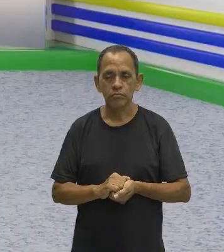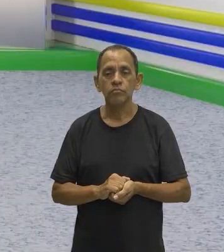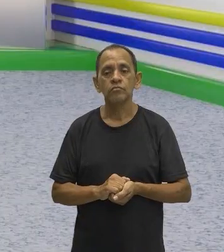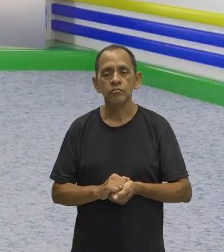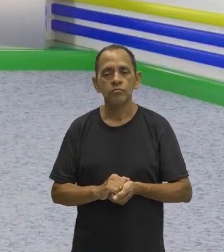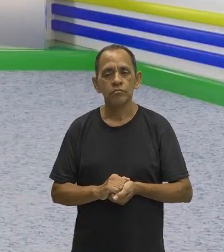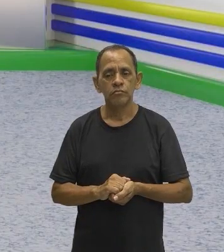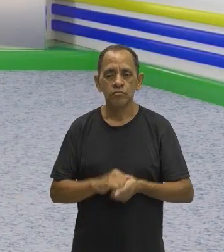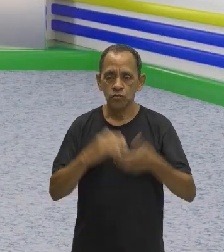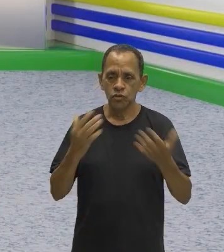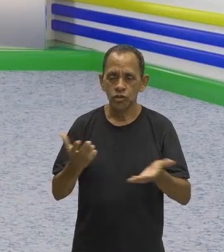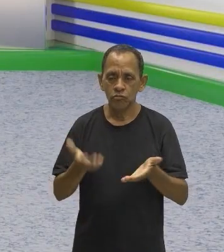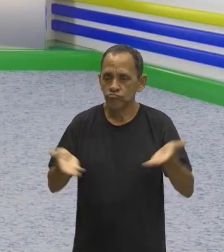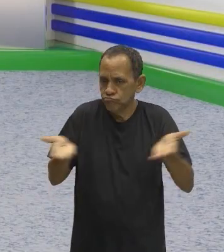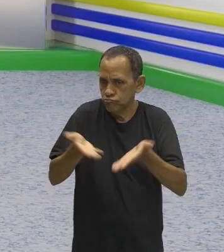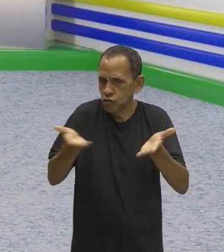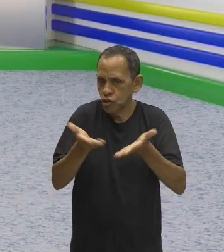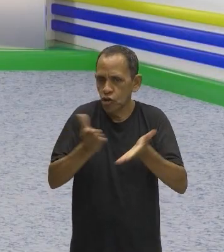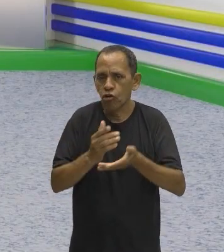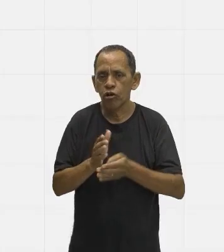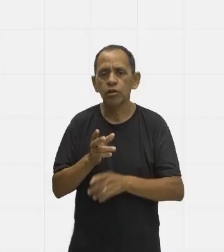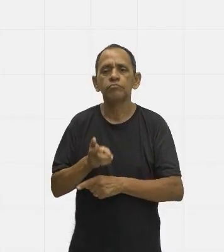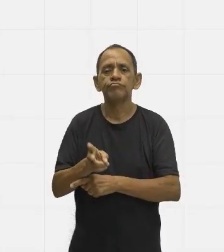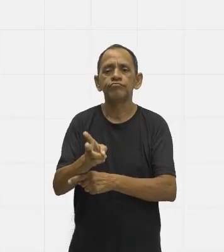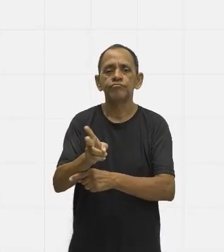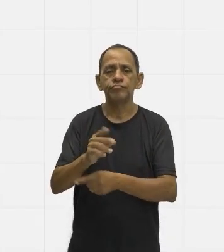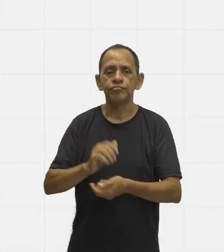pode prosseguir. Vamos prosseguir aí.